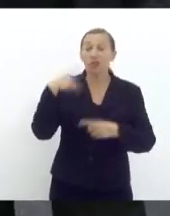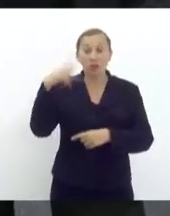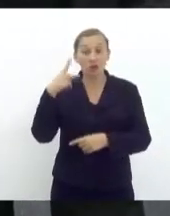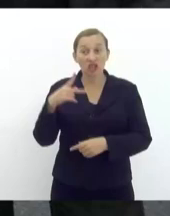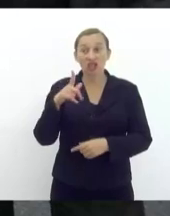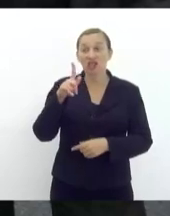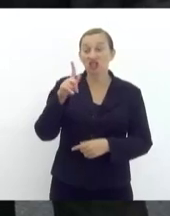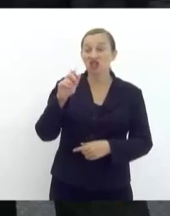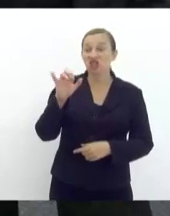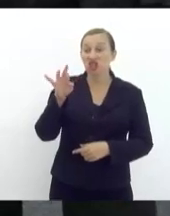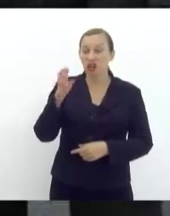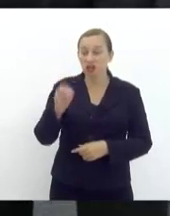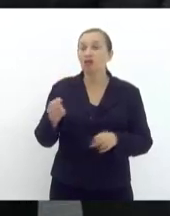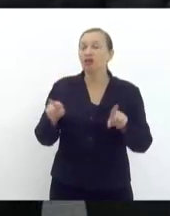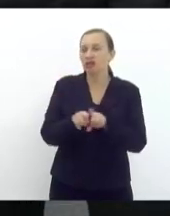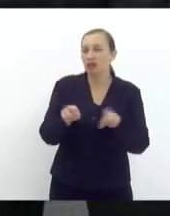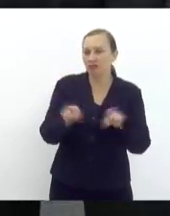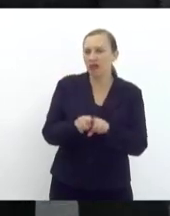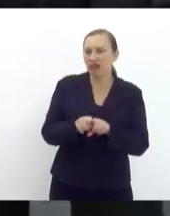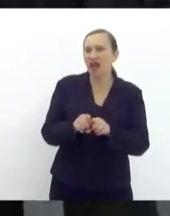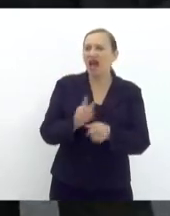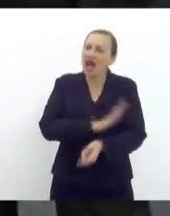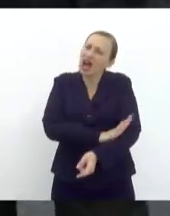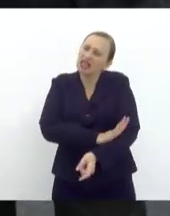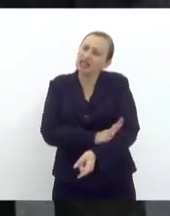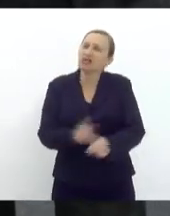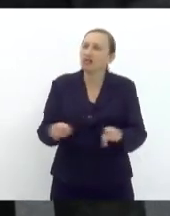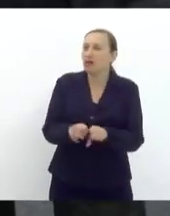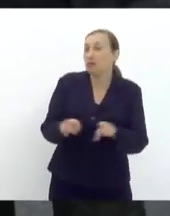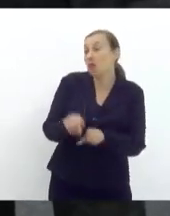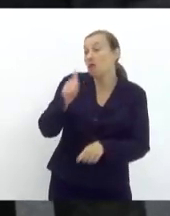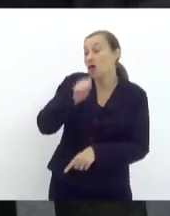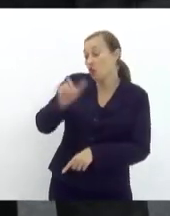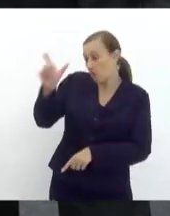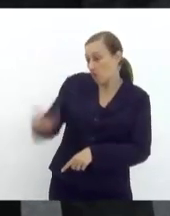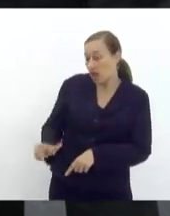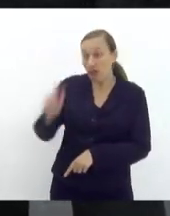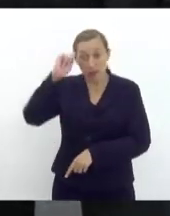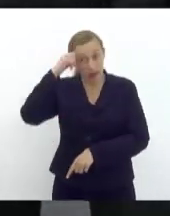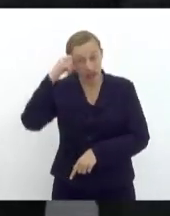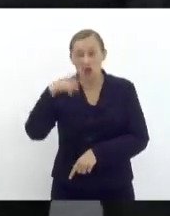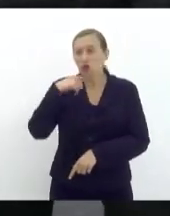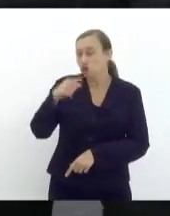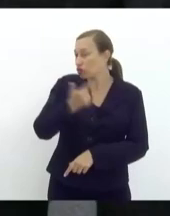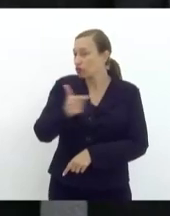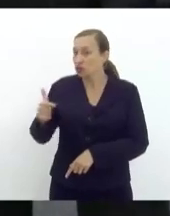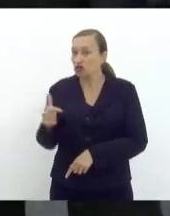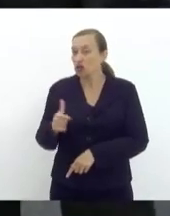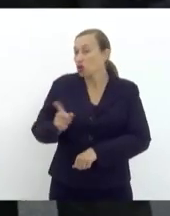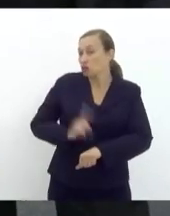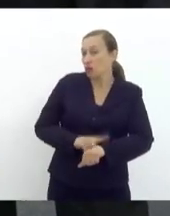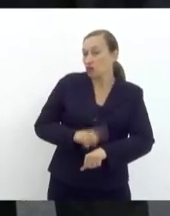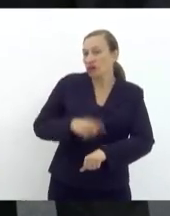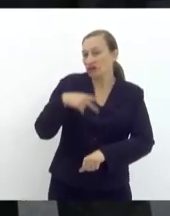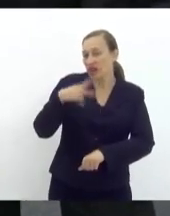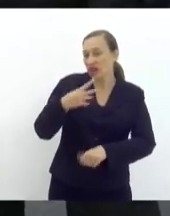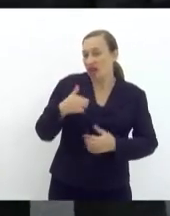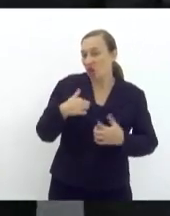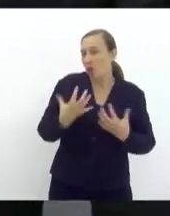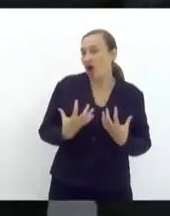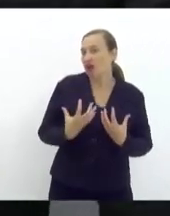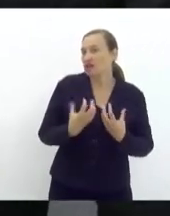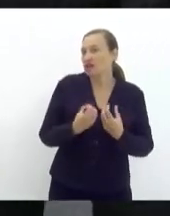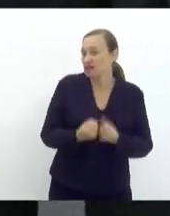também vossa excelência é uma mulher preta e eu não tenho dúvida como no momento que a vossa excelência falava eu te abracei